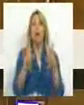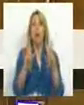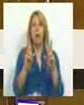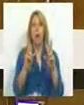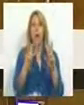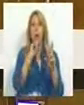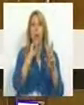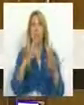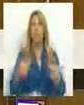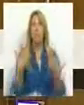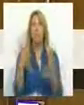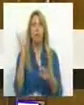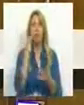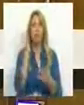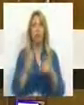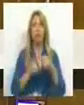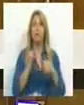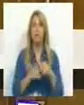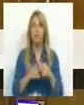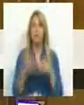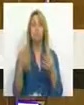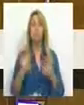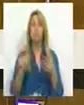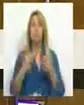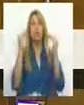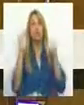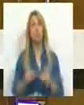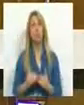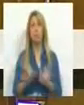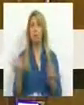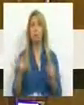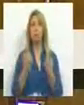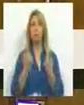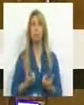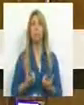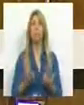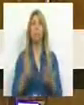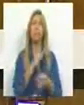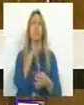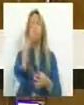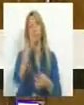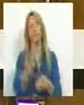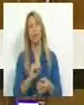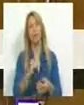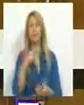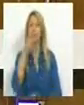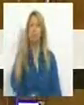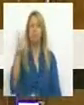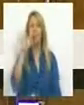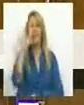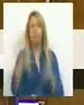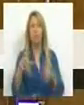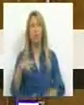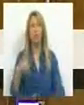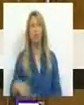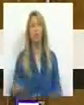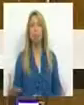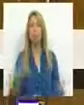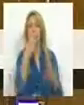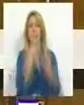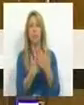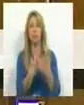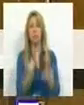de beneficiários será seguramente reduzido e insignificante, Sr. Ministro, convença lá os portugueses de que não estão perante uma